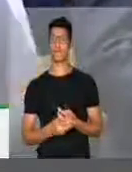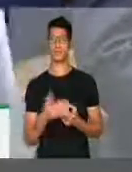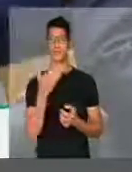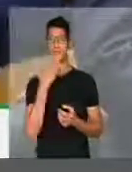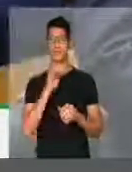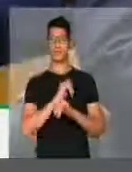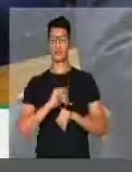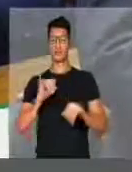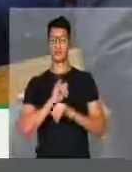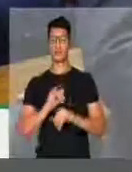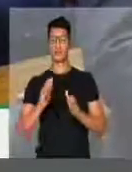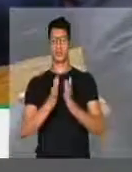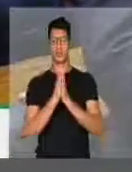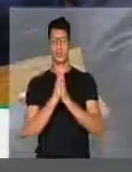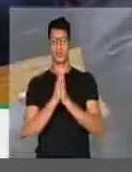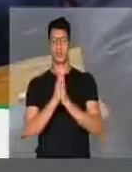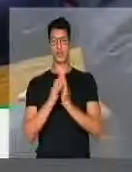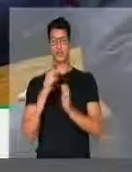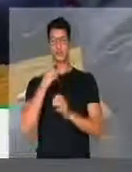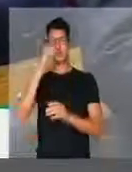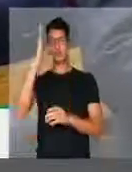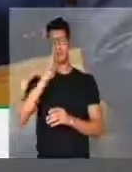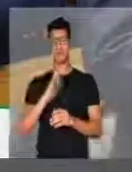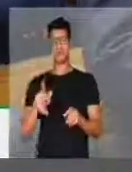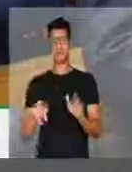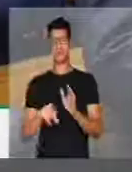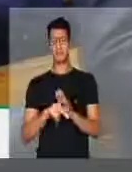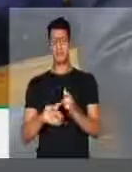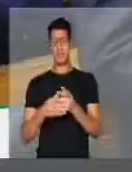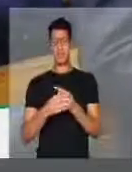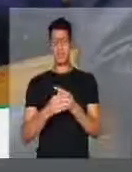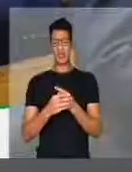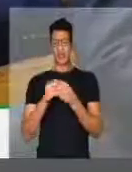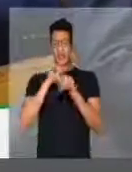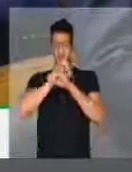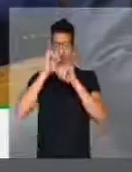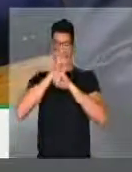Presidente, eu peço a divulgação, por favor, na Voz do Brasil,